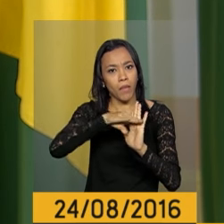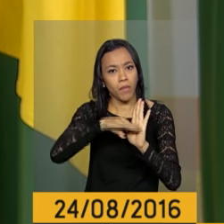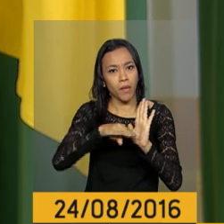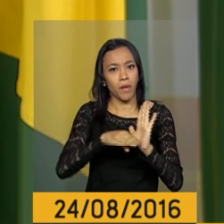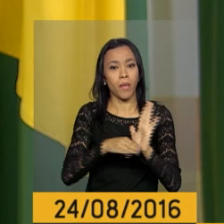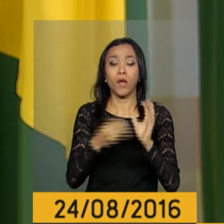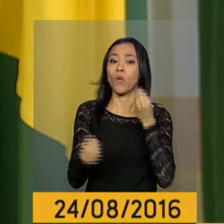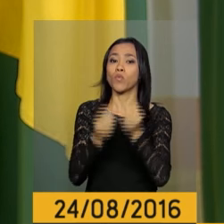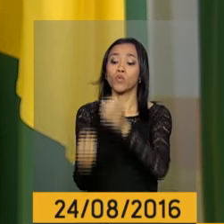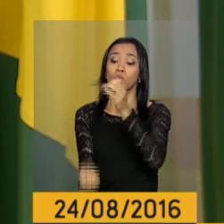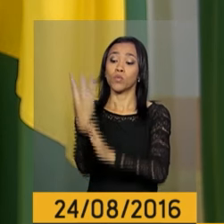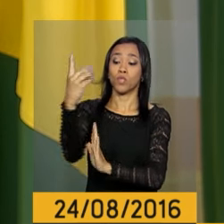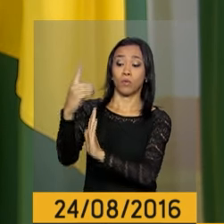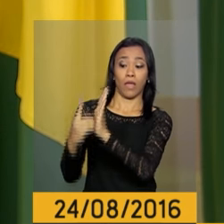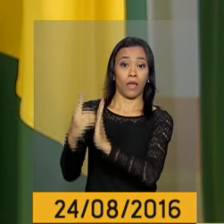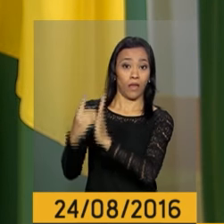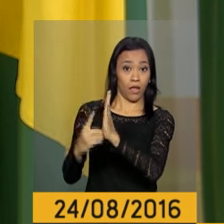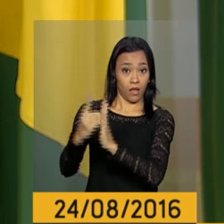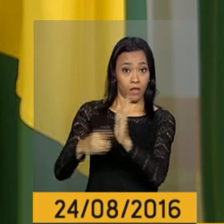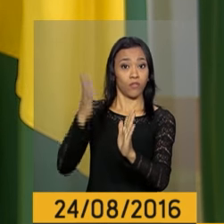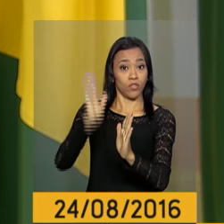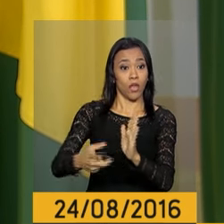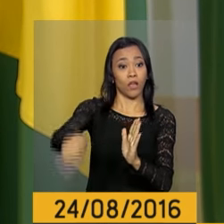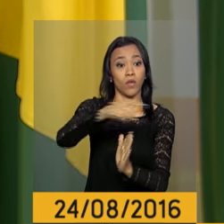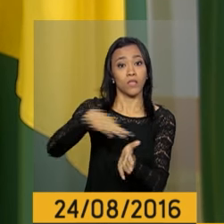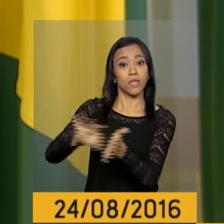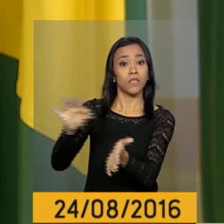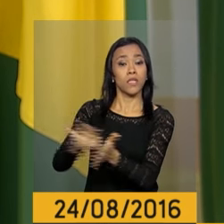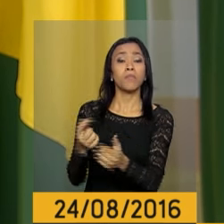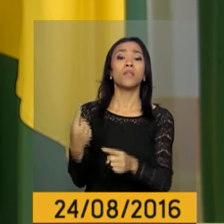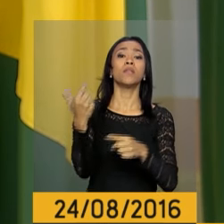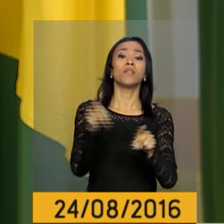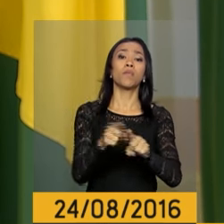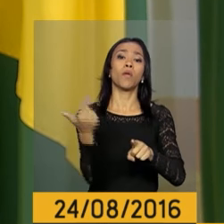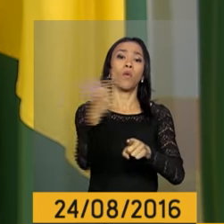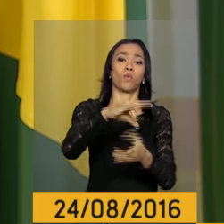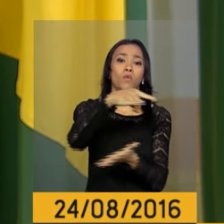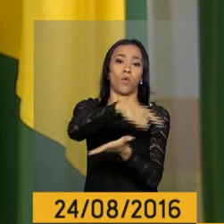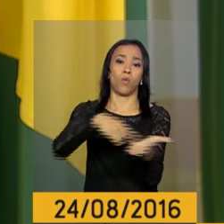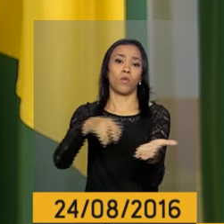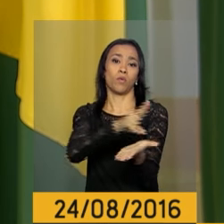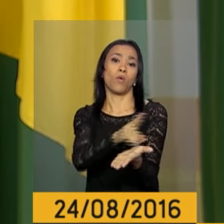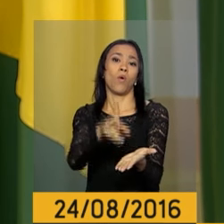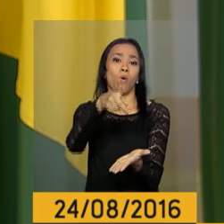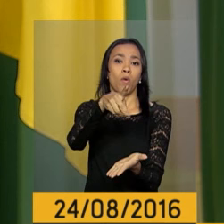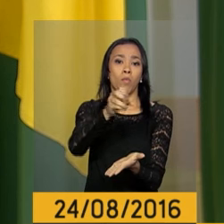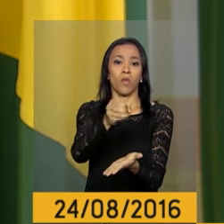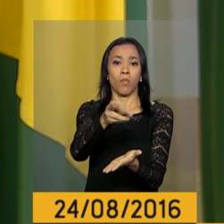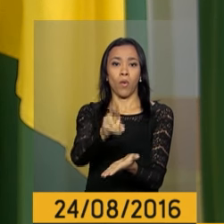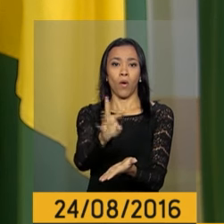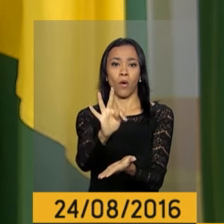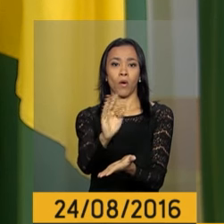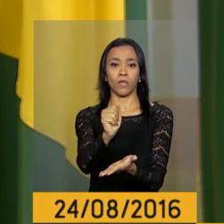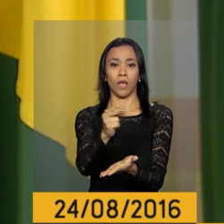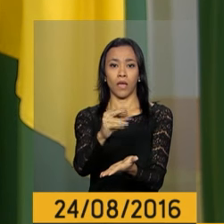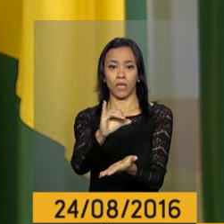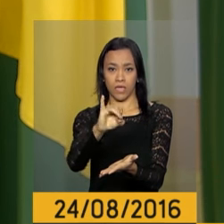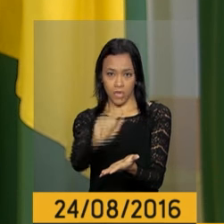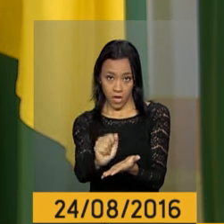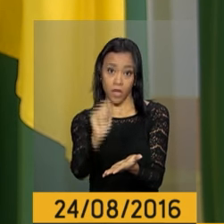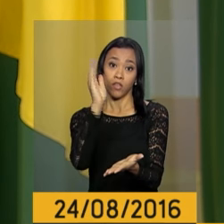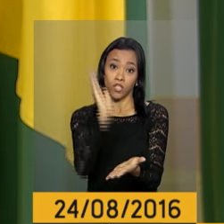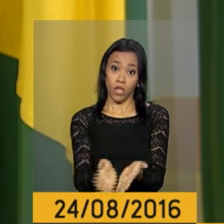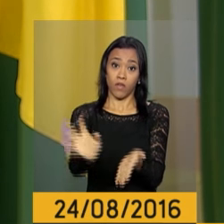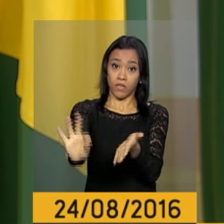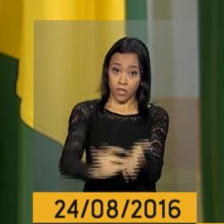decreto que assinamos. e de muitas portarias que eu vejo que serão assinadas no Ministério